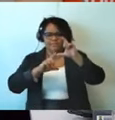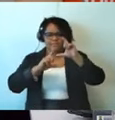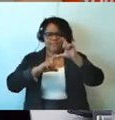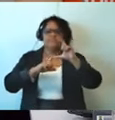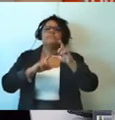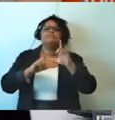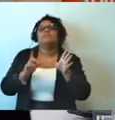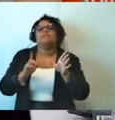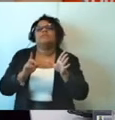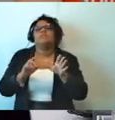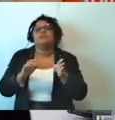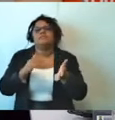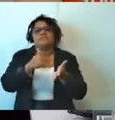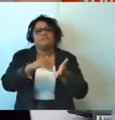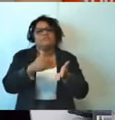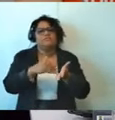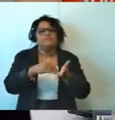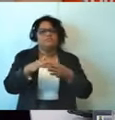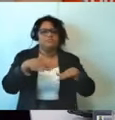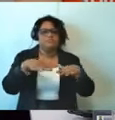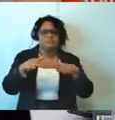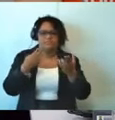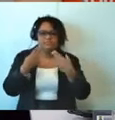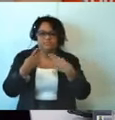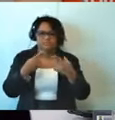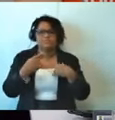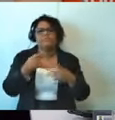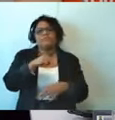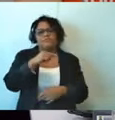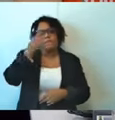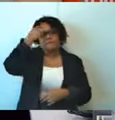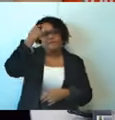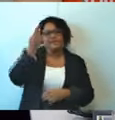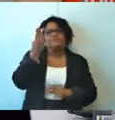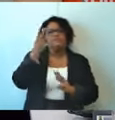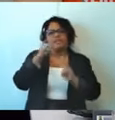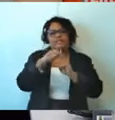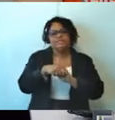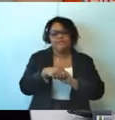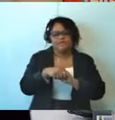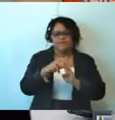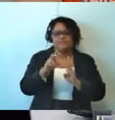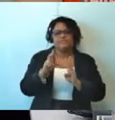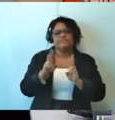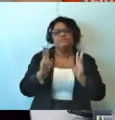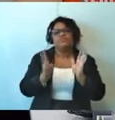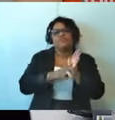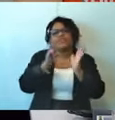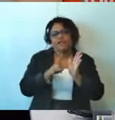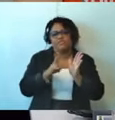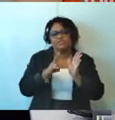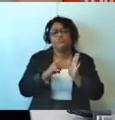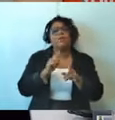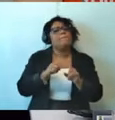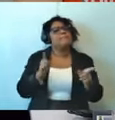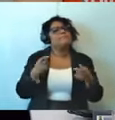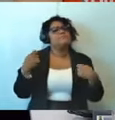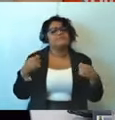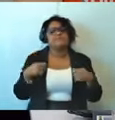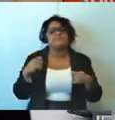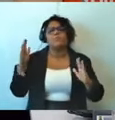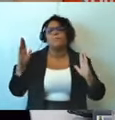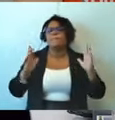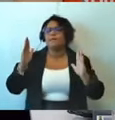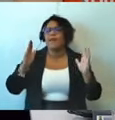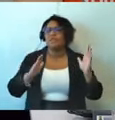Urbana, quando contrata a pintura, pensa em 3 meses de validade. Eu tenho certeza que seria no mínimo 1 ano Mas o ideal era que a gente